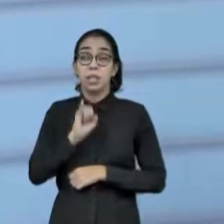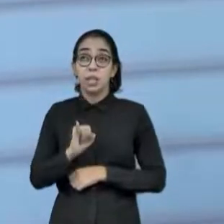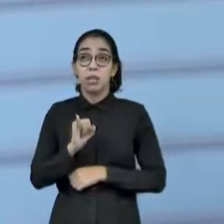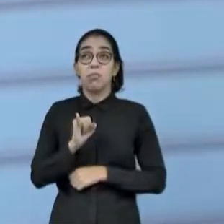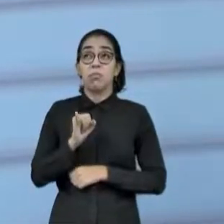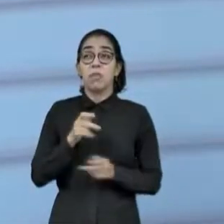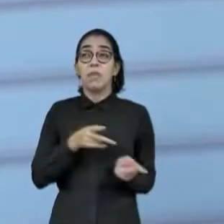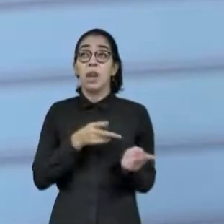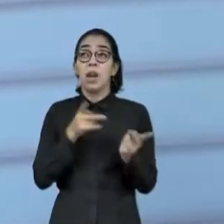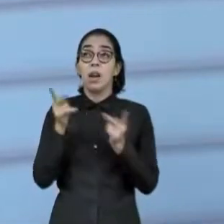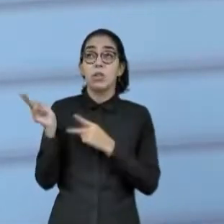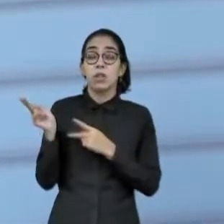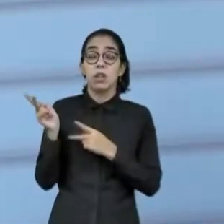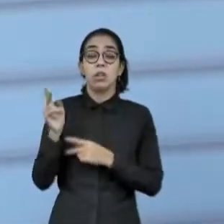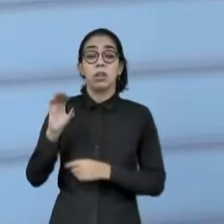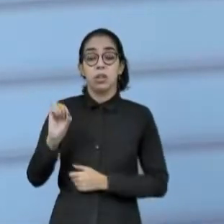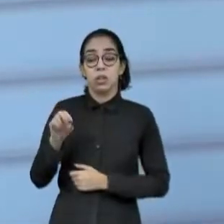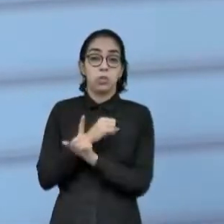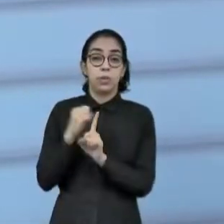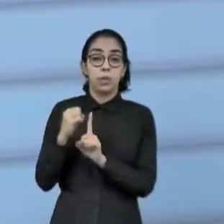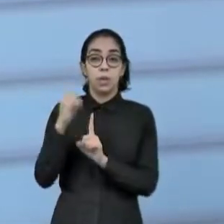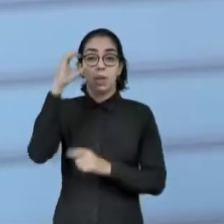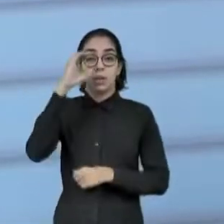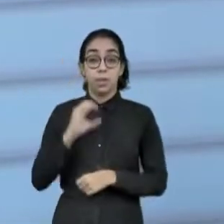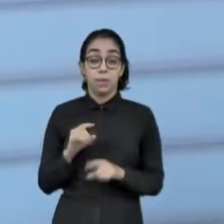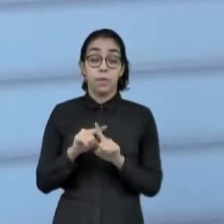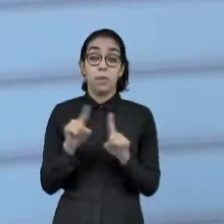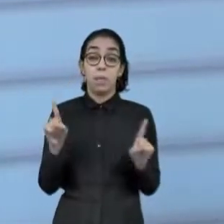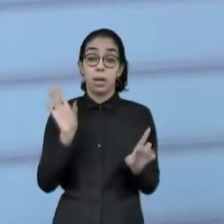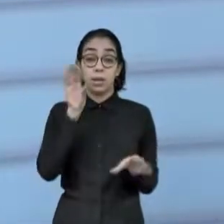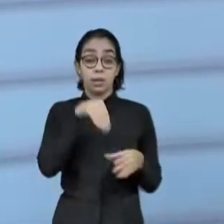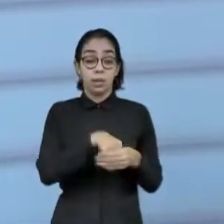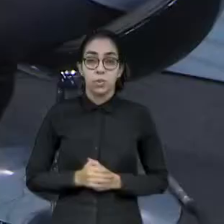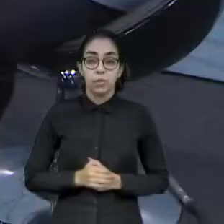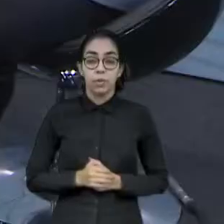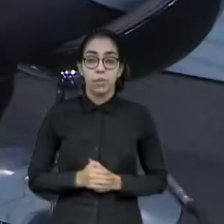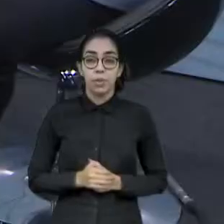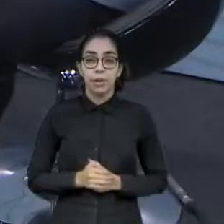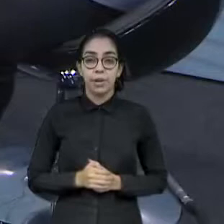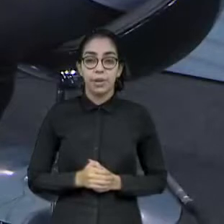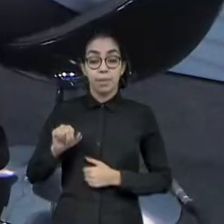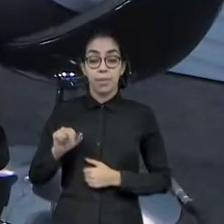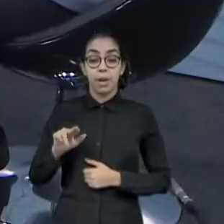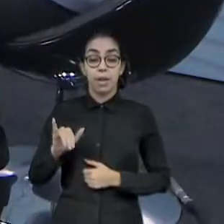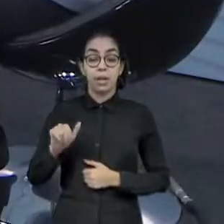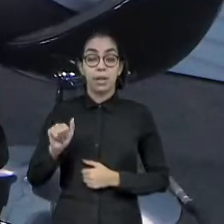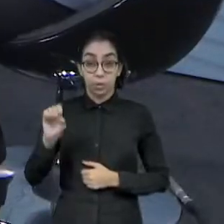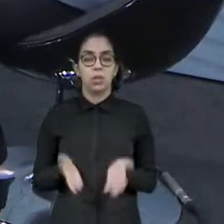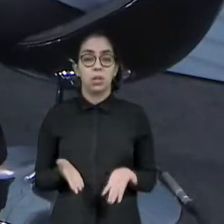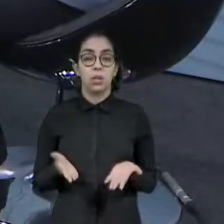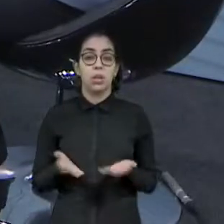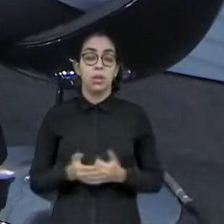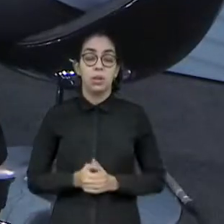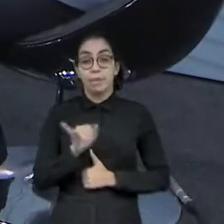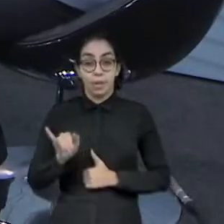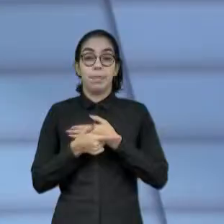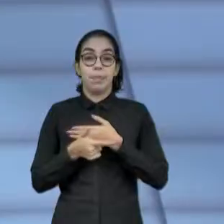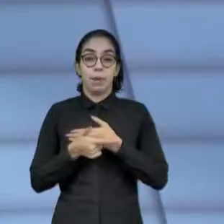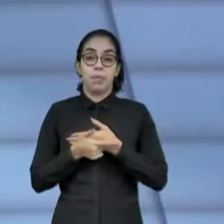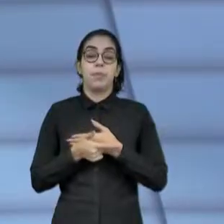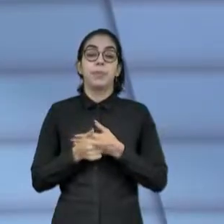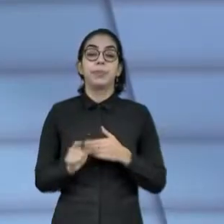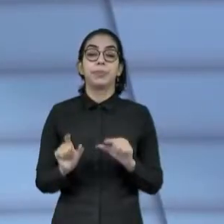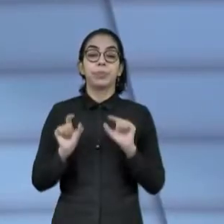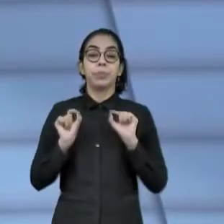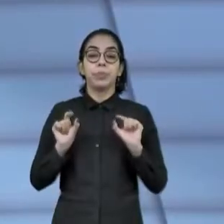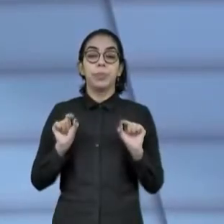né, em um estágio em outra organização que seja dentro do órgão do poder. Maria de Lourdes, viu as denúncias do caminho? Não, nós, muito